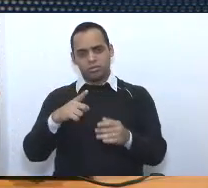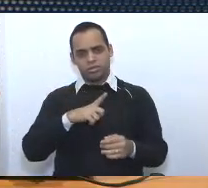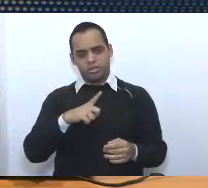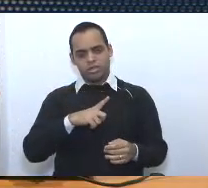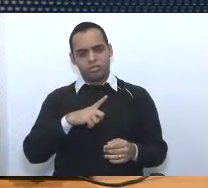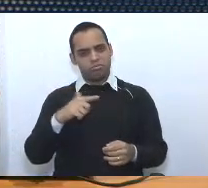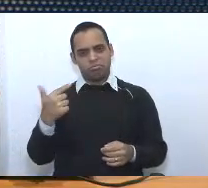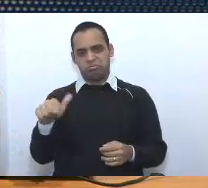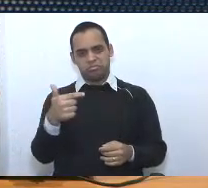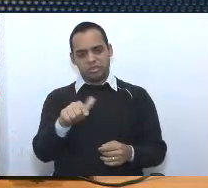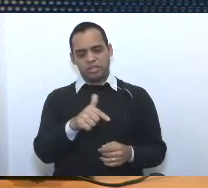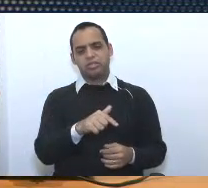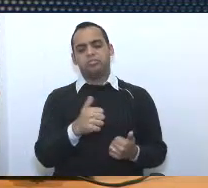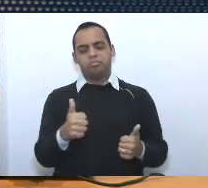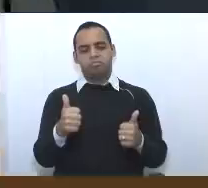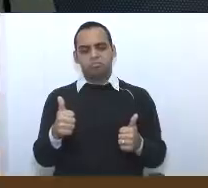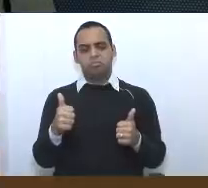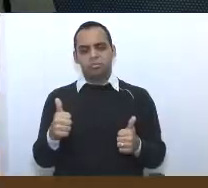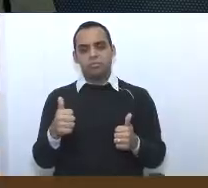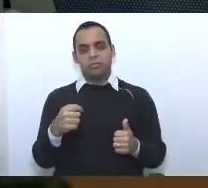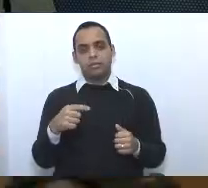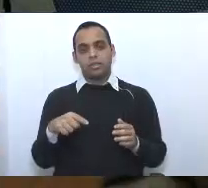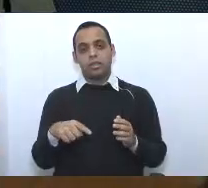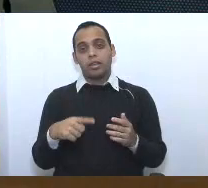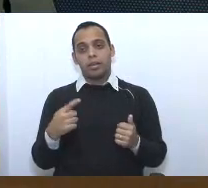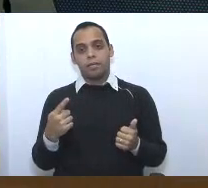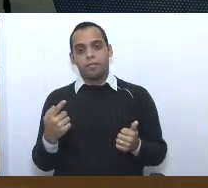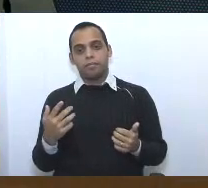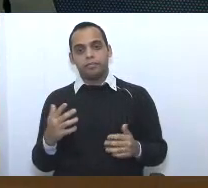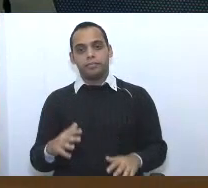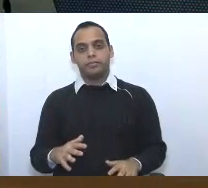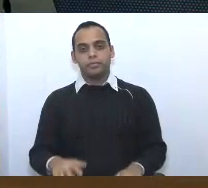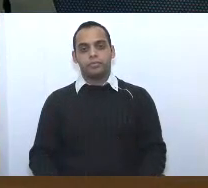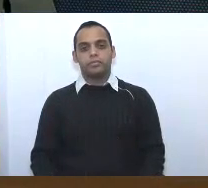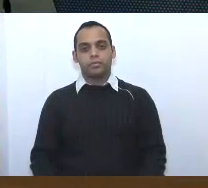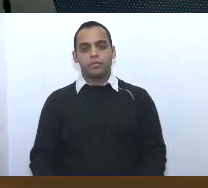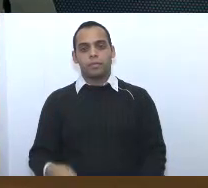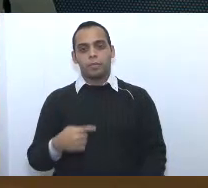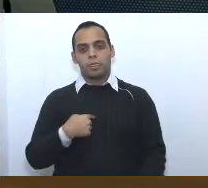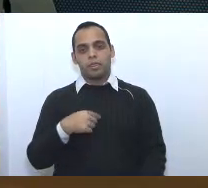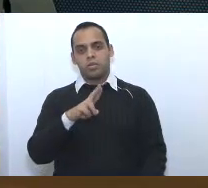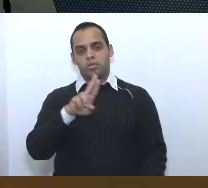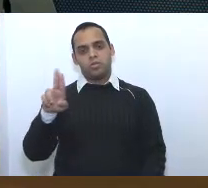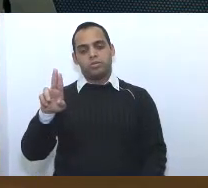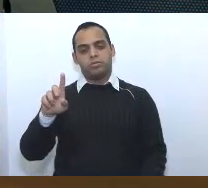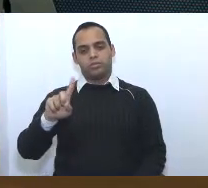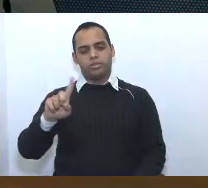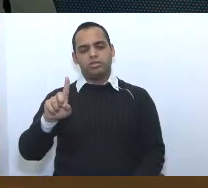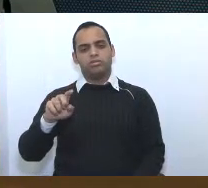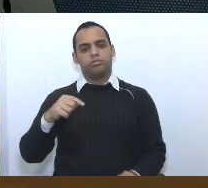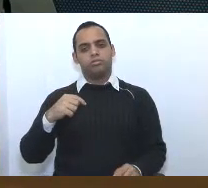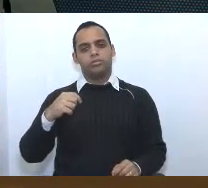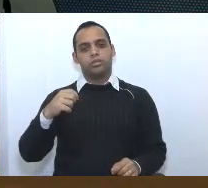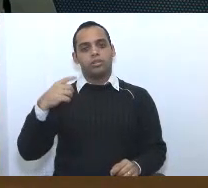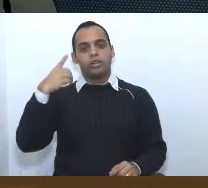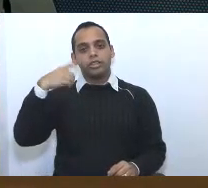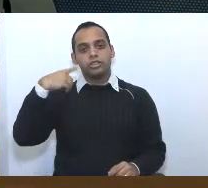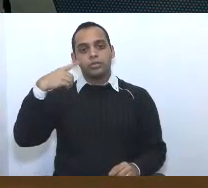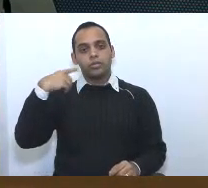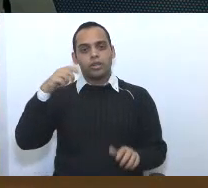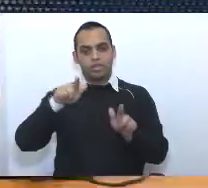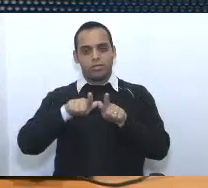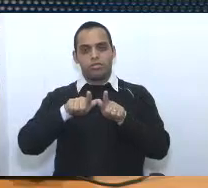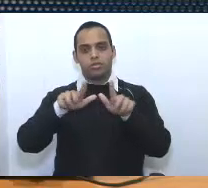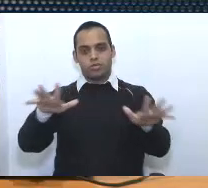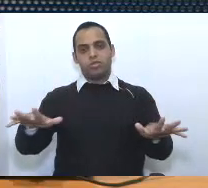dizer, uma vez, eu não vou citar o nome, mas não foi vereador, foi um advogado da cidade de